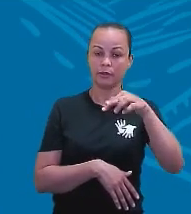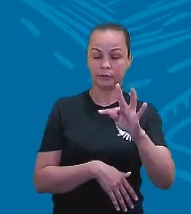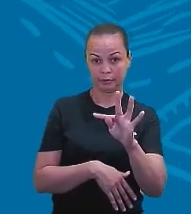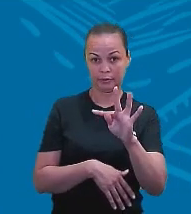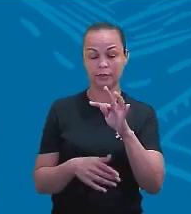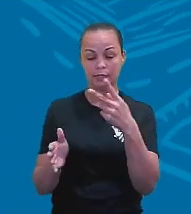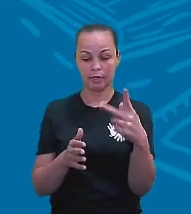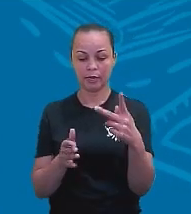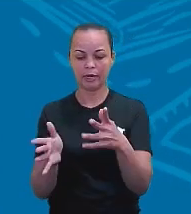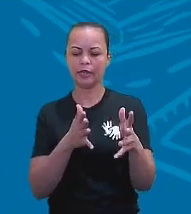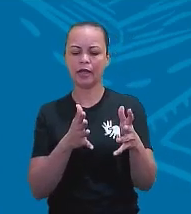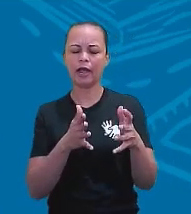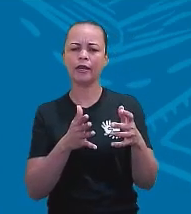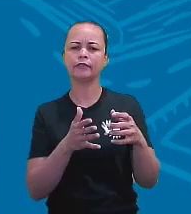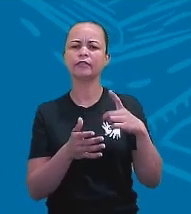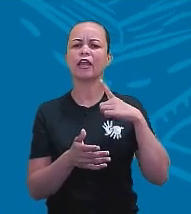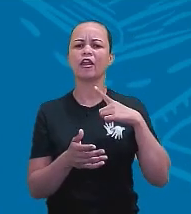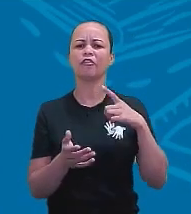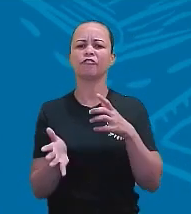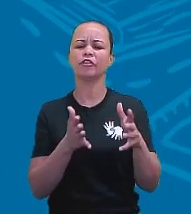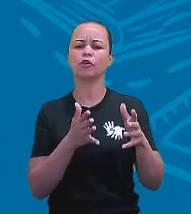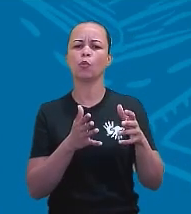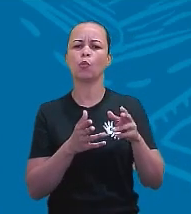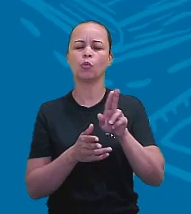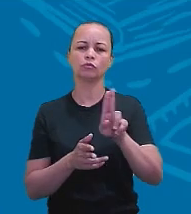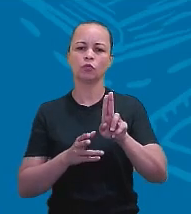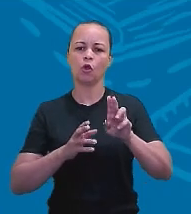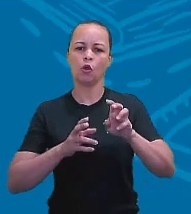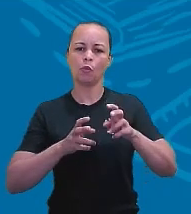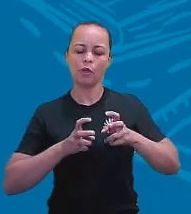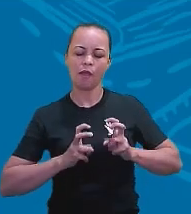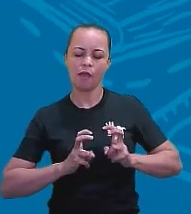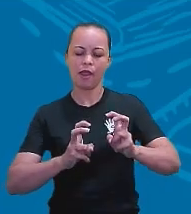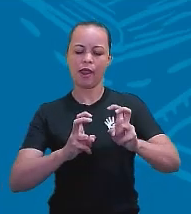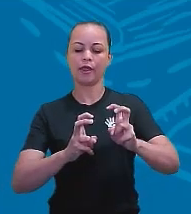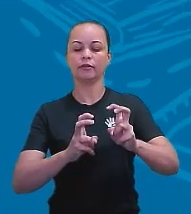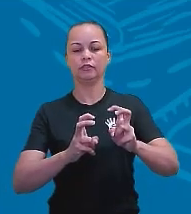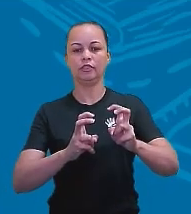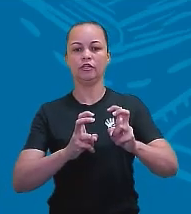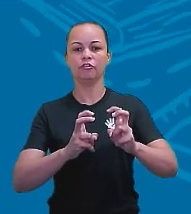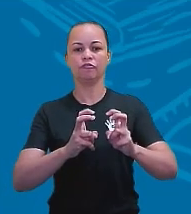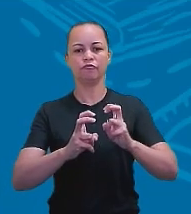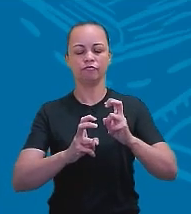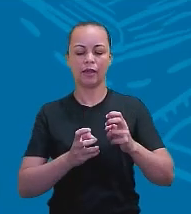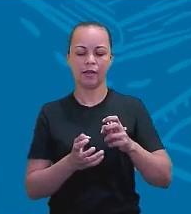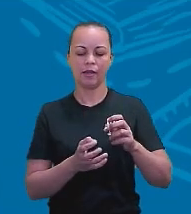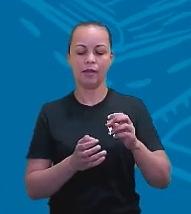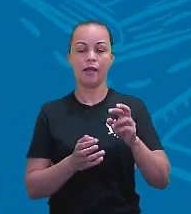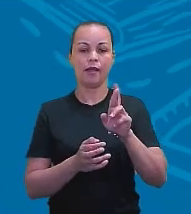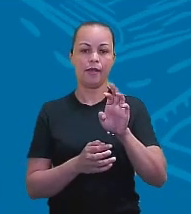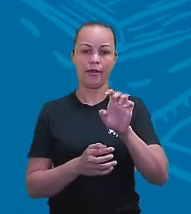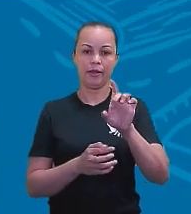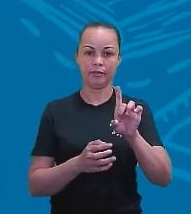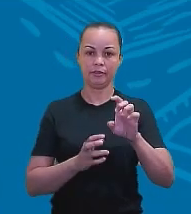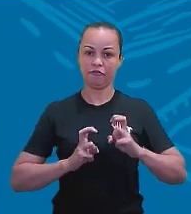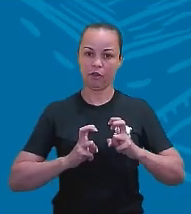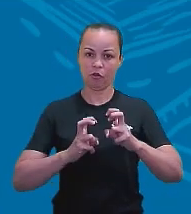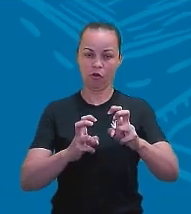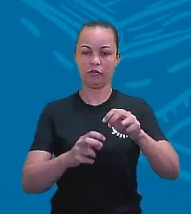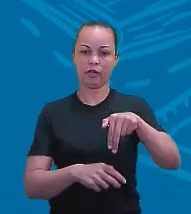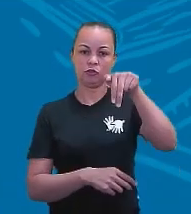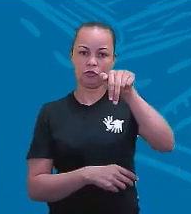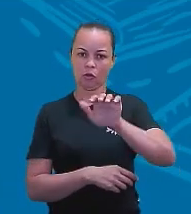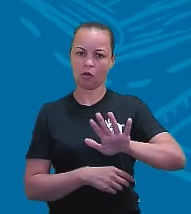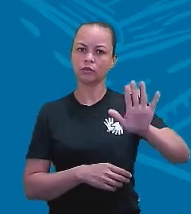Rede Ferroviária do Nordeste, já que foi trazida exatamente para esse ponto, Nordeste.